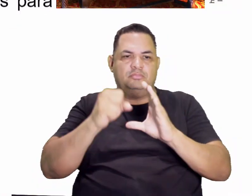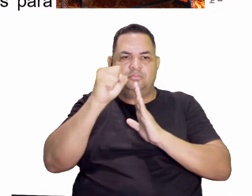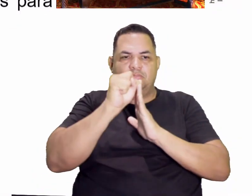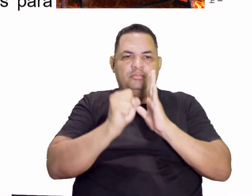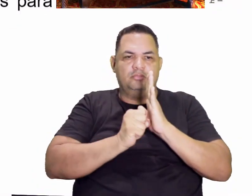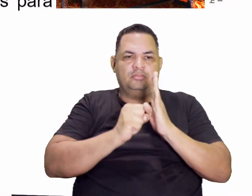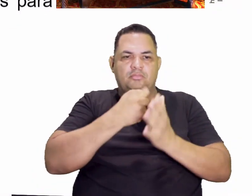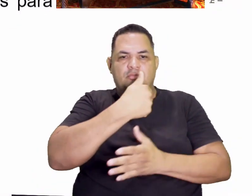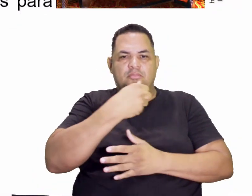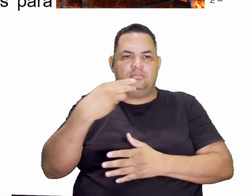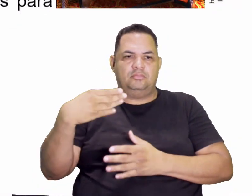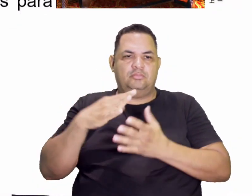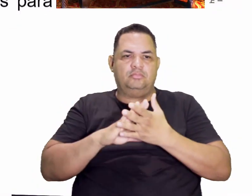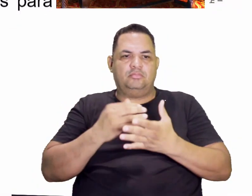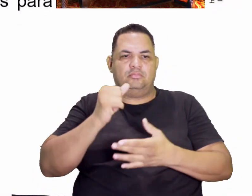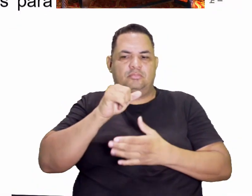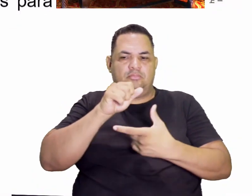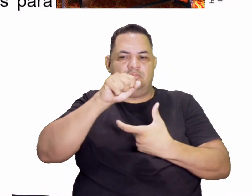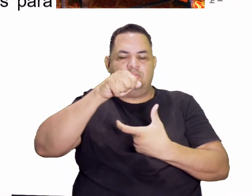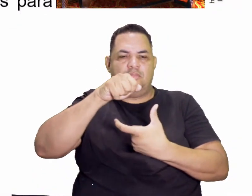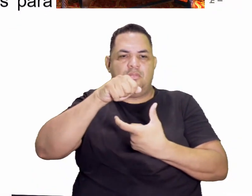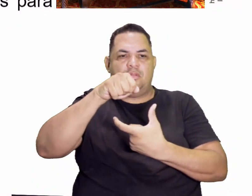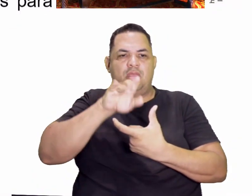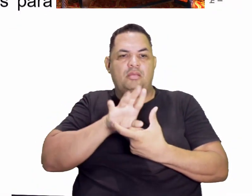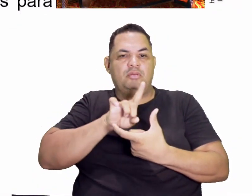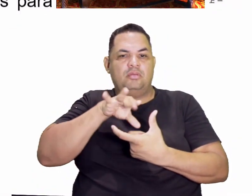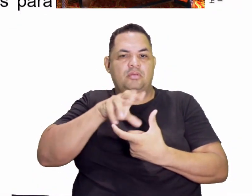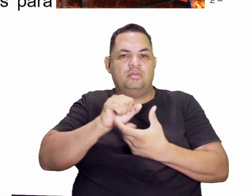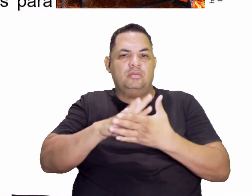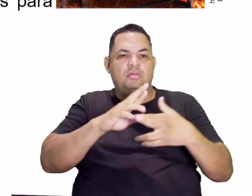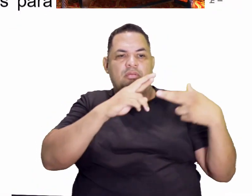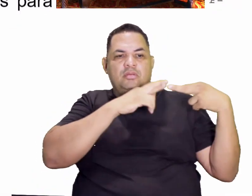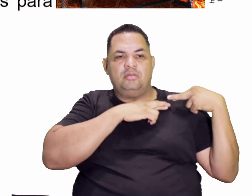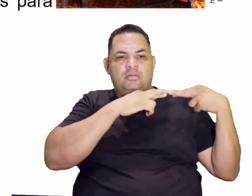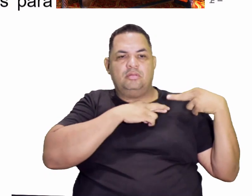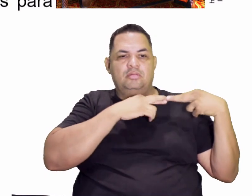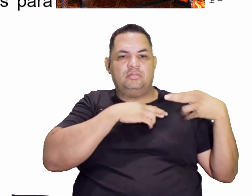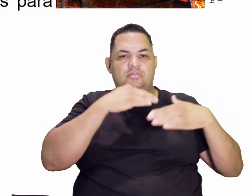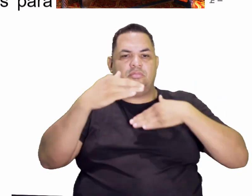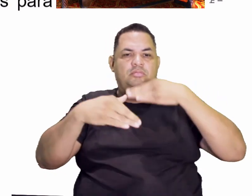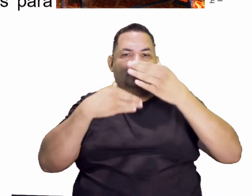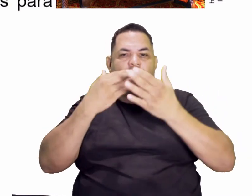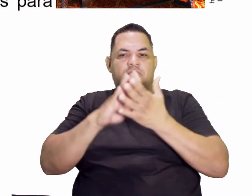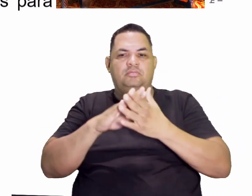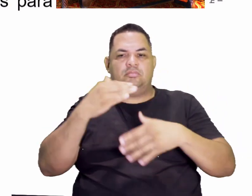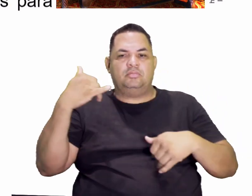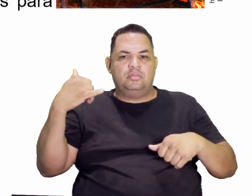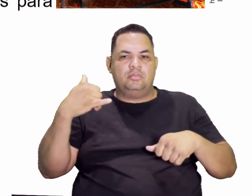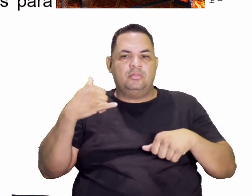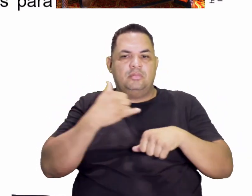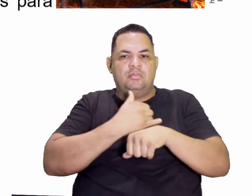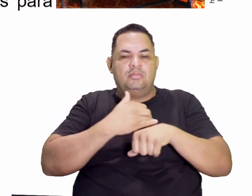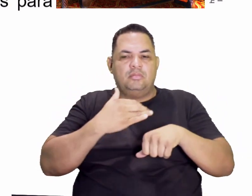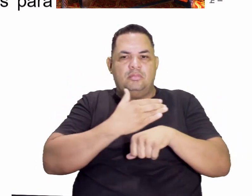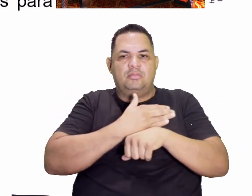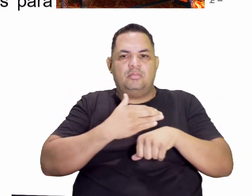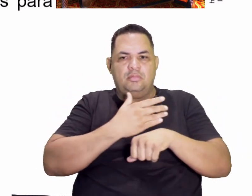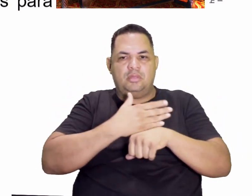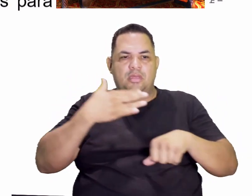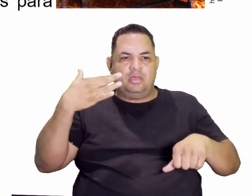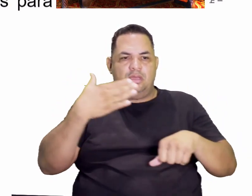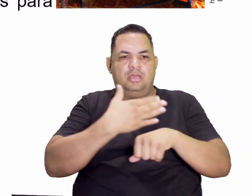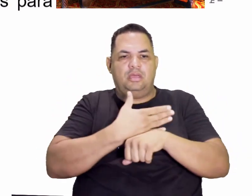A alquimia foi responsável pelo desenvolvimento de noções sobre o ácido e seus derivados, pela descoberta de